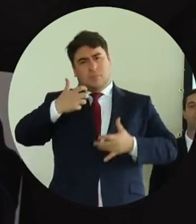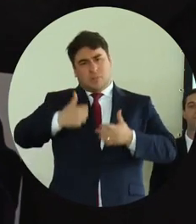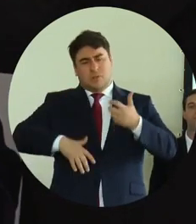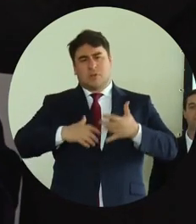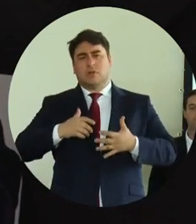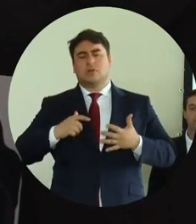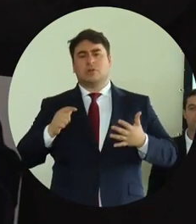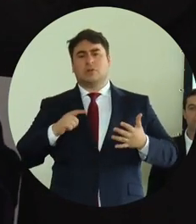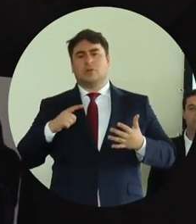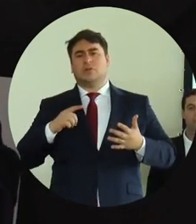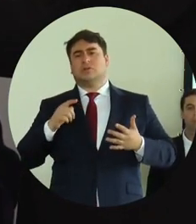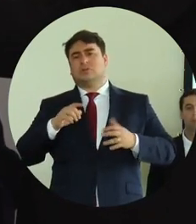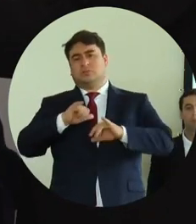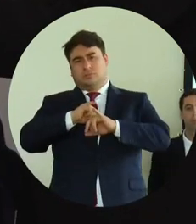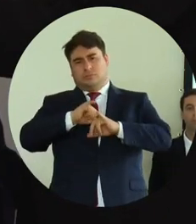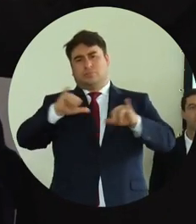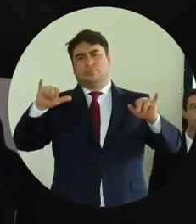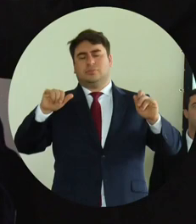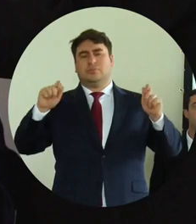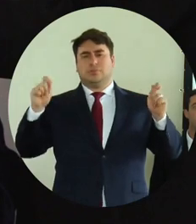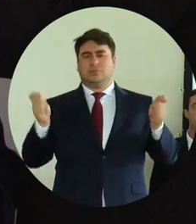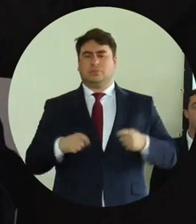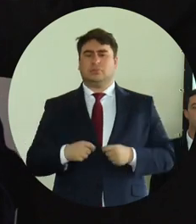Eu tive a oportunidade de proferir